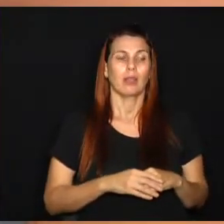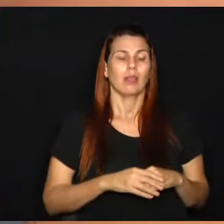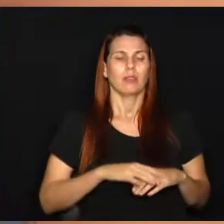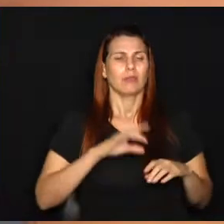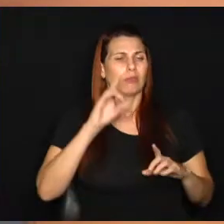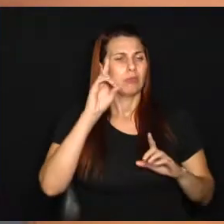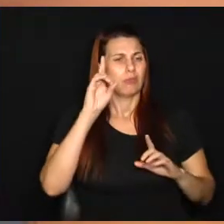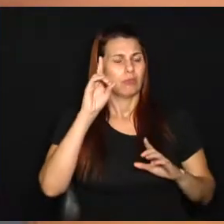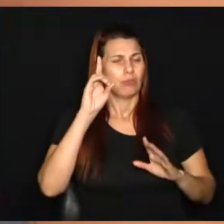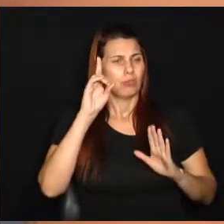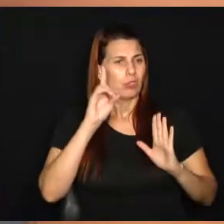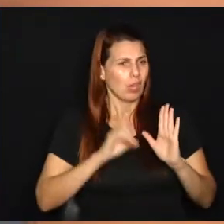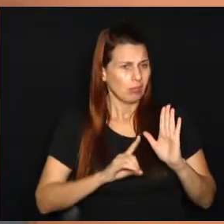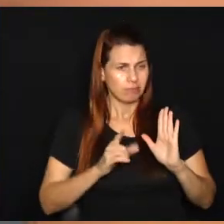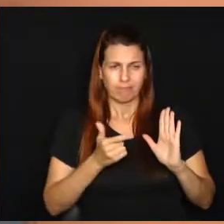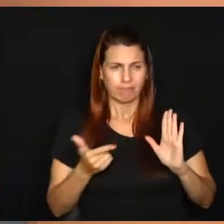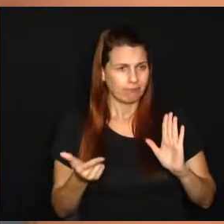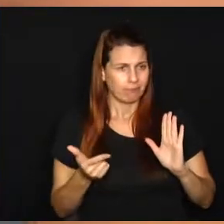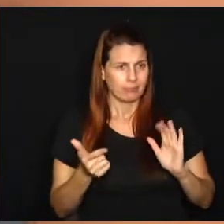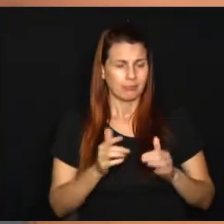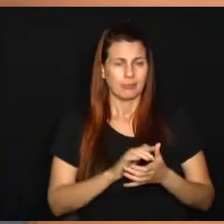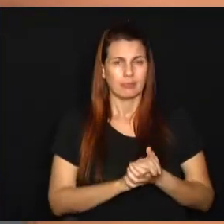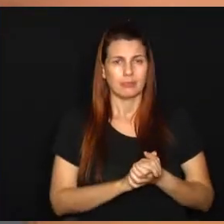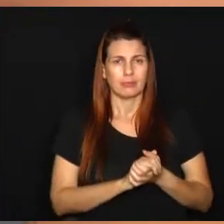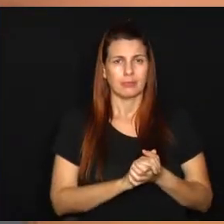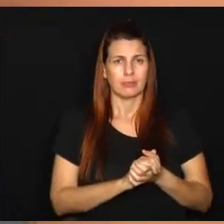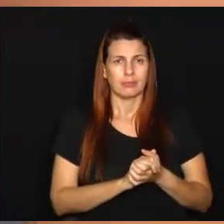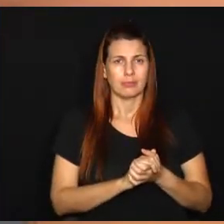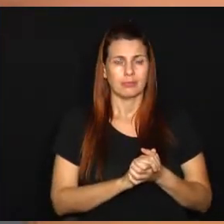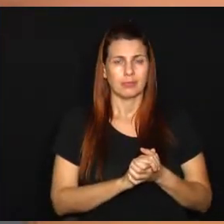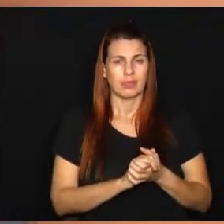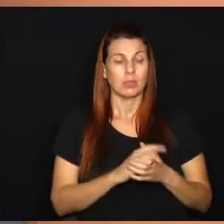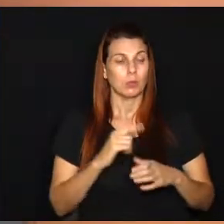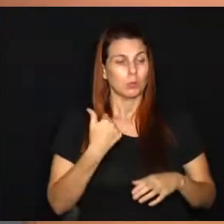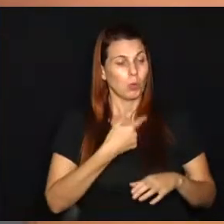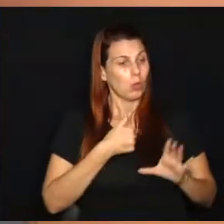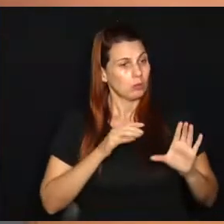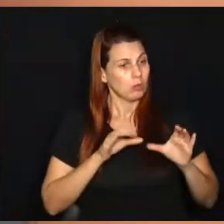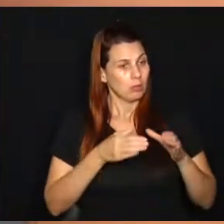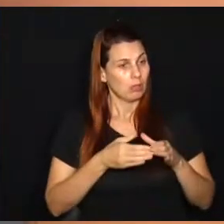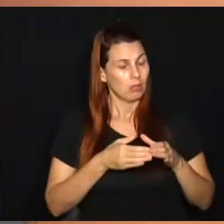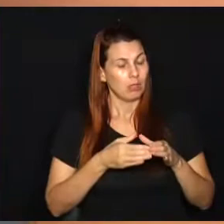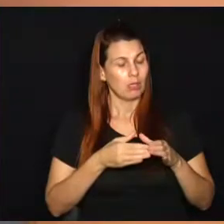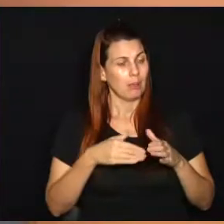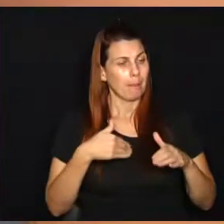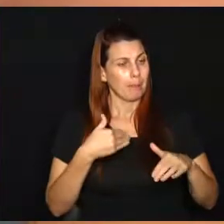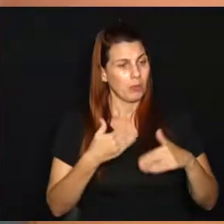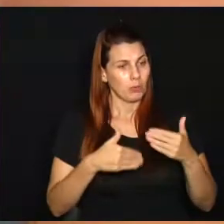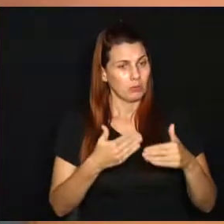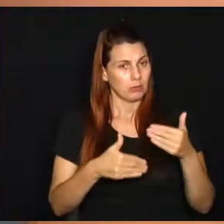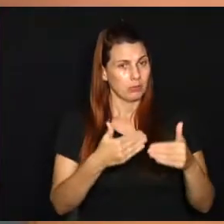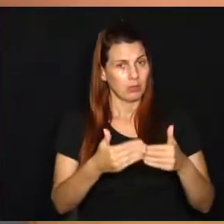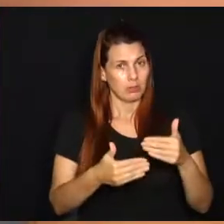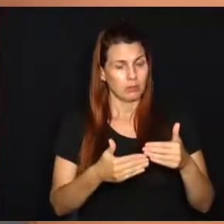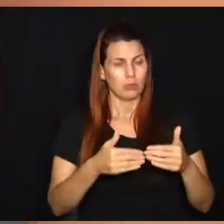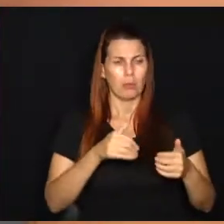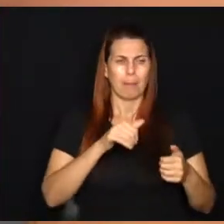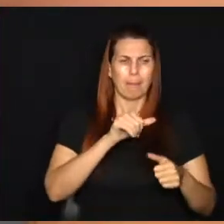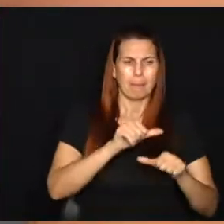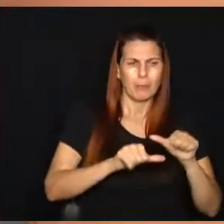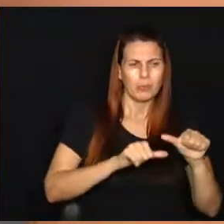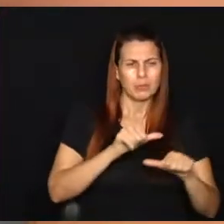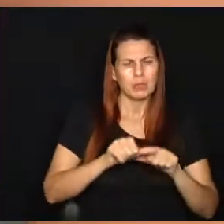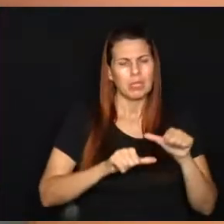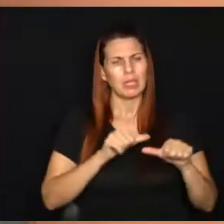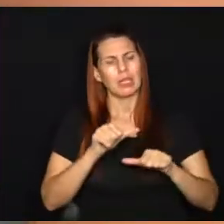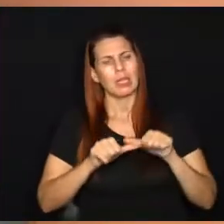direito. Então, assim, nós, do sindicato, estamos em processo de mudança de